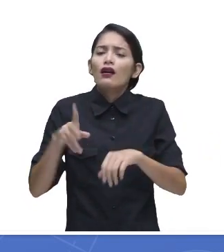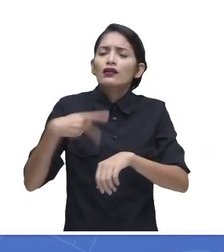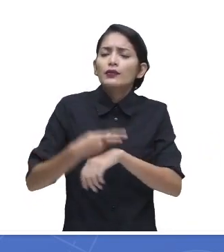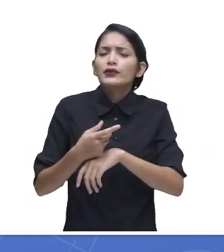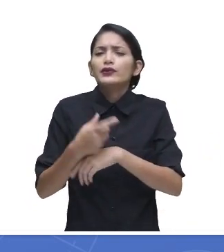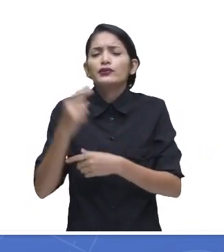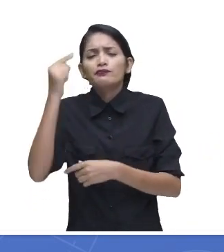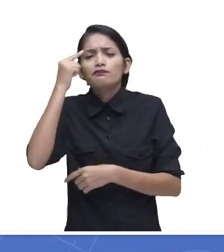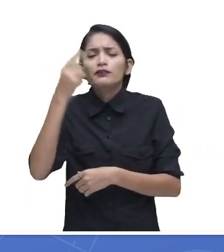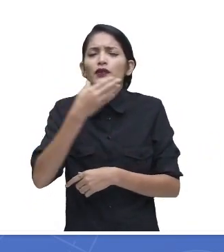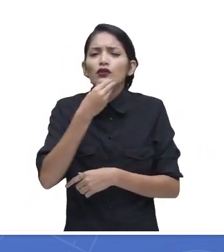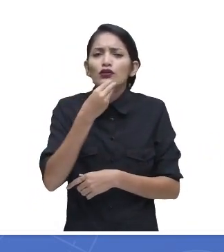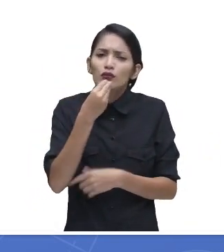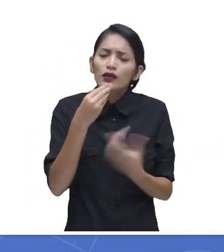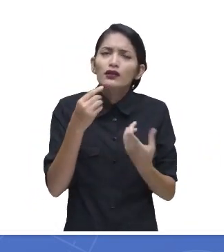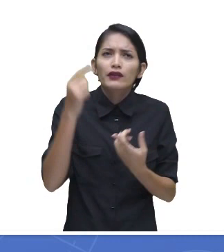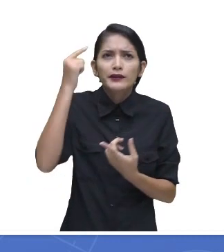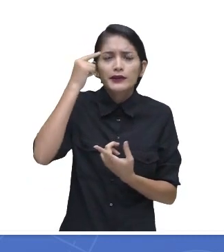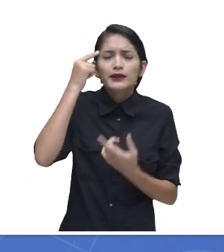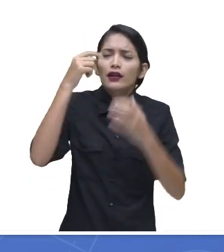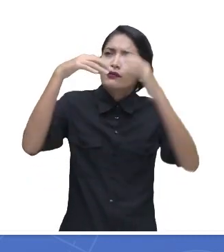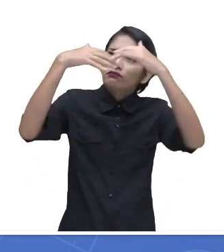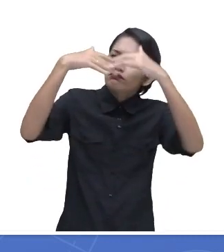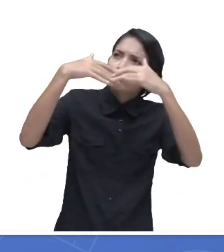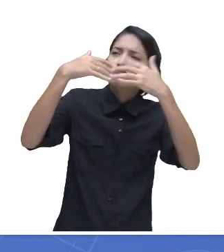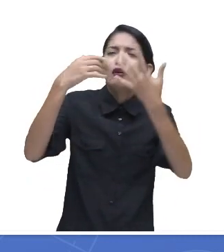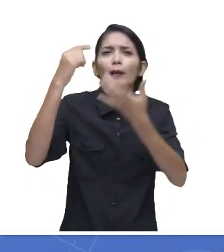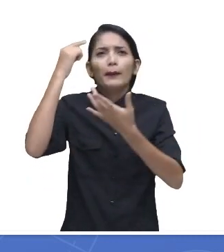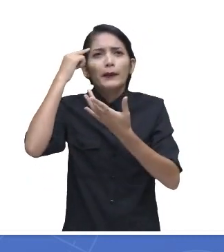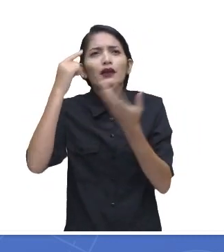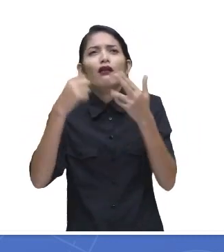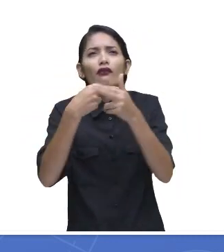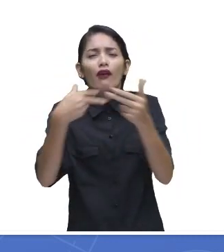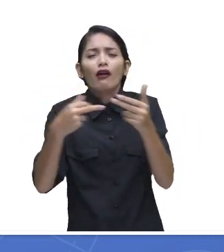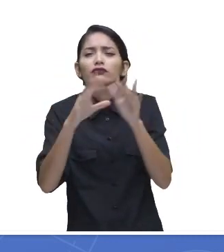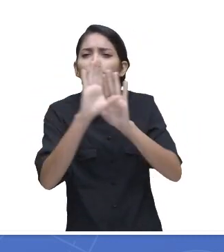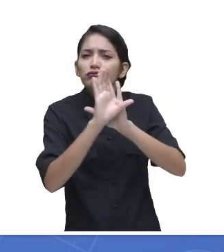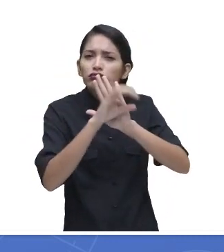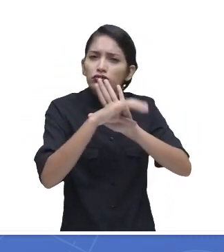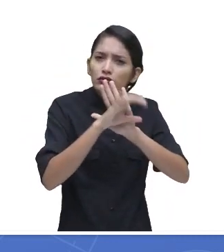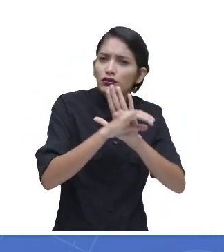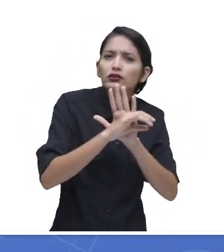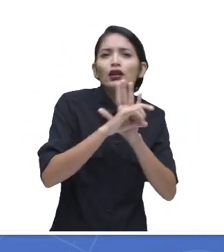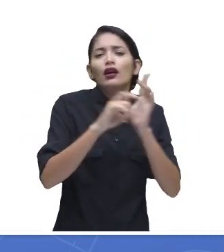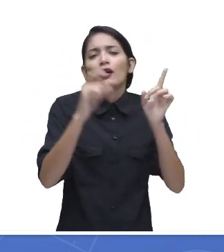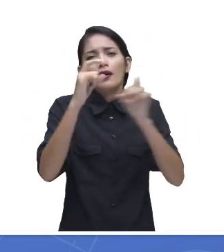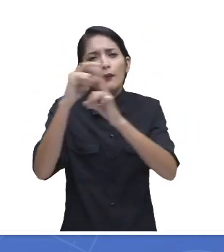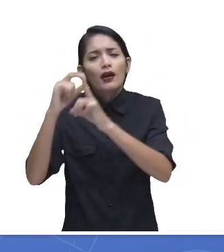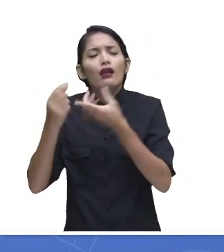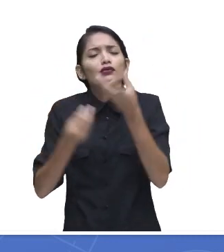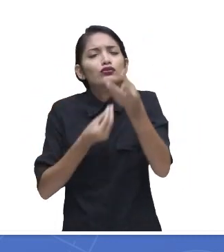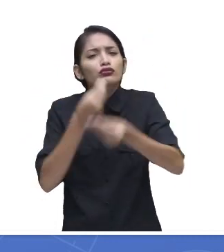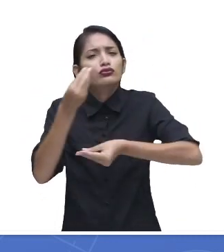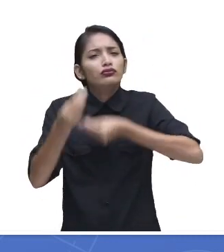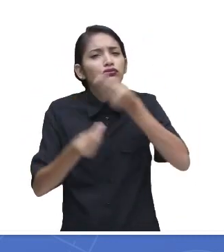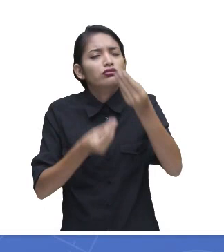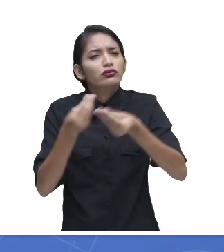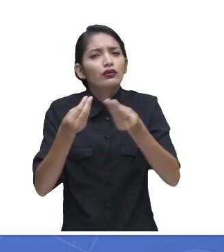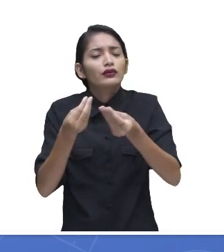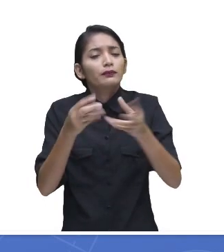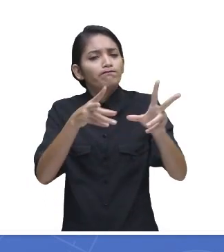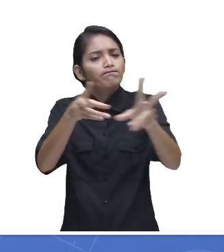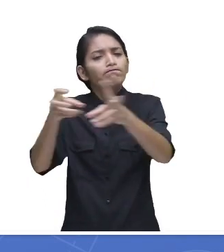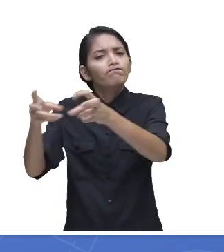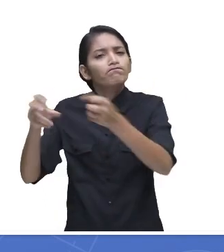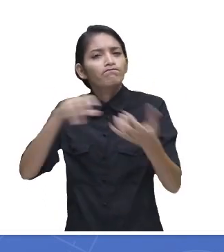vai criando os conceitos, os novos termos, né, devido à maneira como olhamos para o mundo,